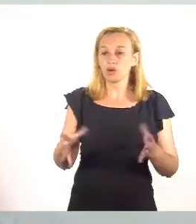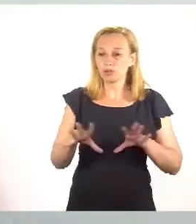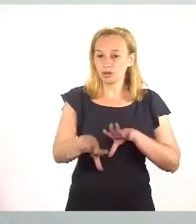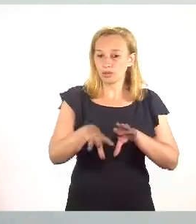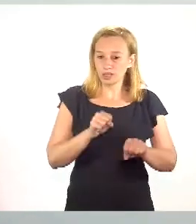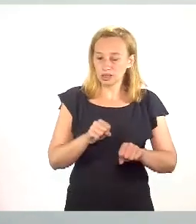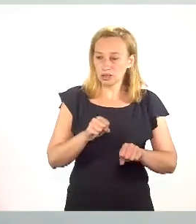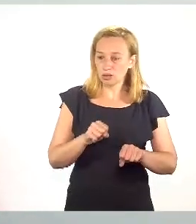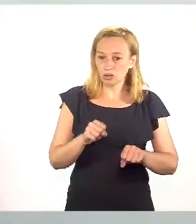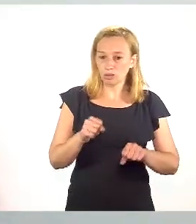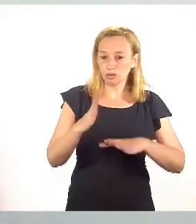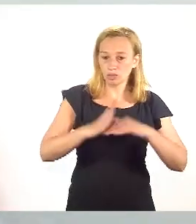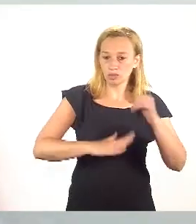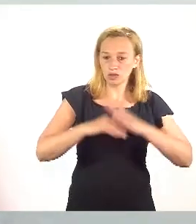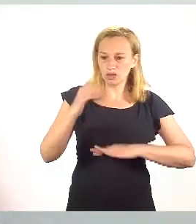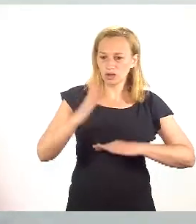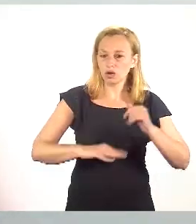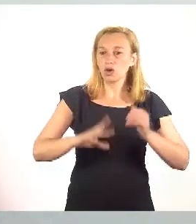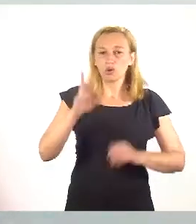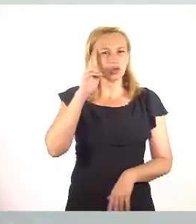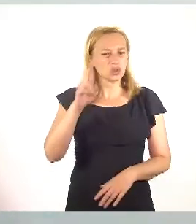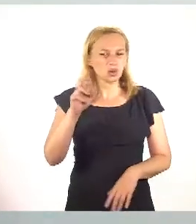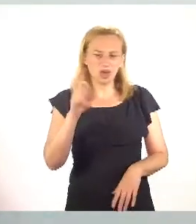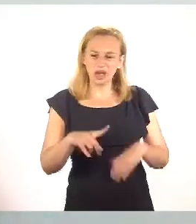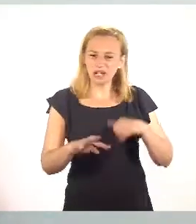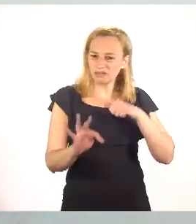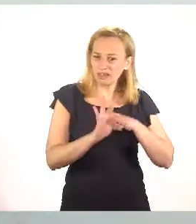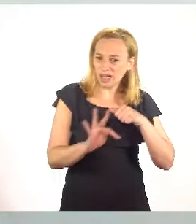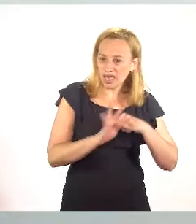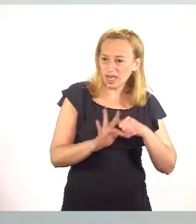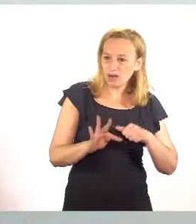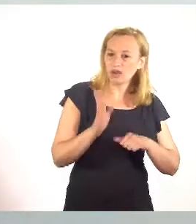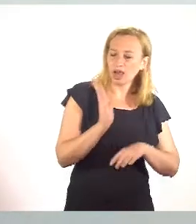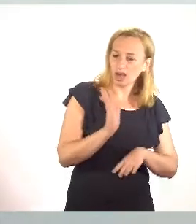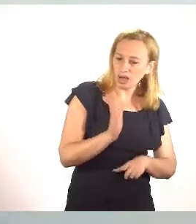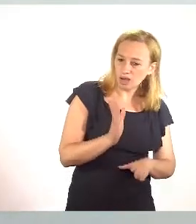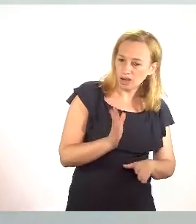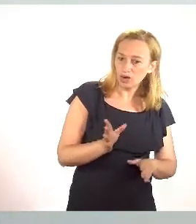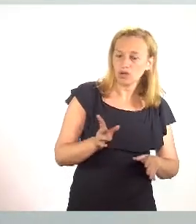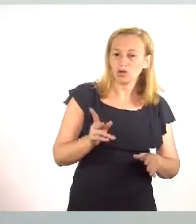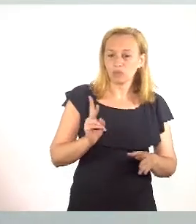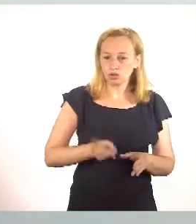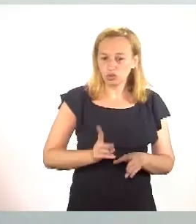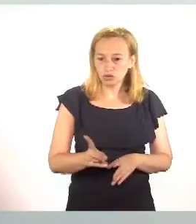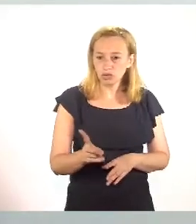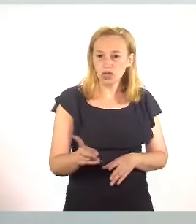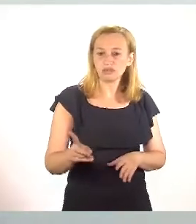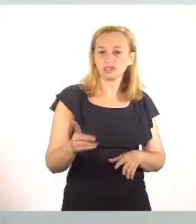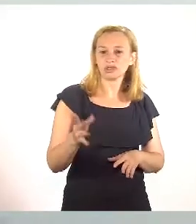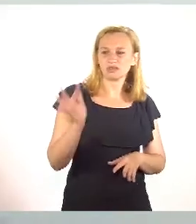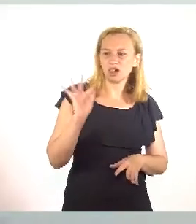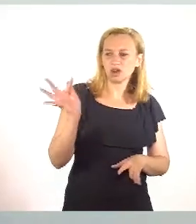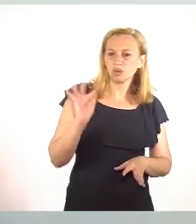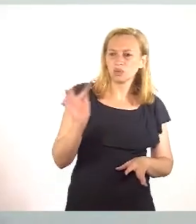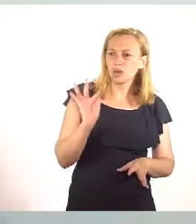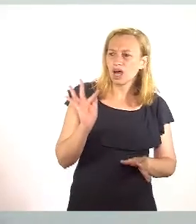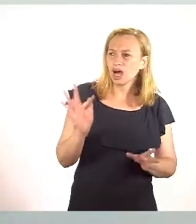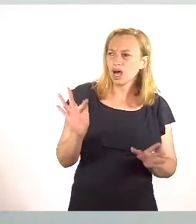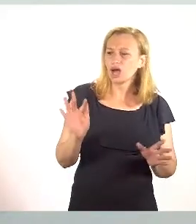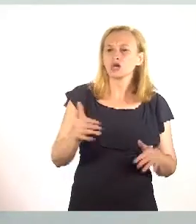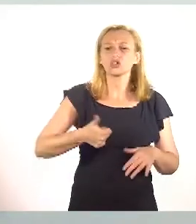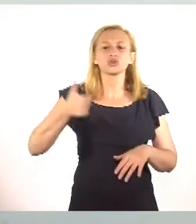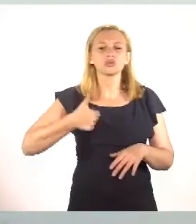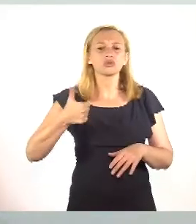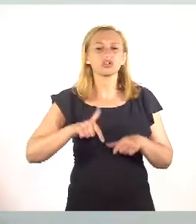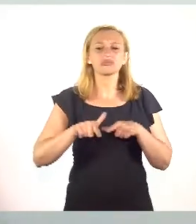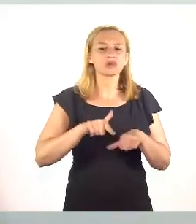técnico? O senhor estava na faculdade? O senhor, enfim, foi o seu primeiro